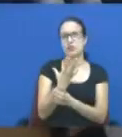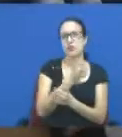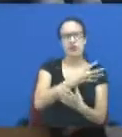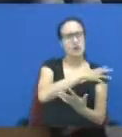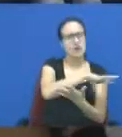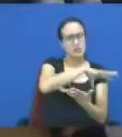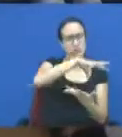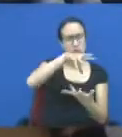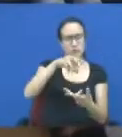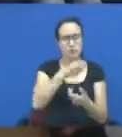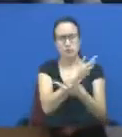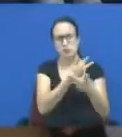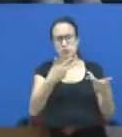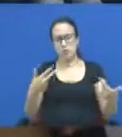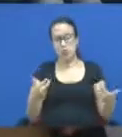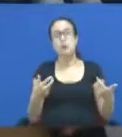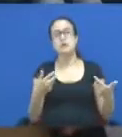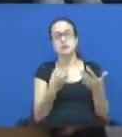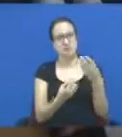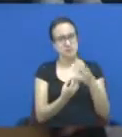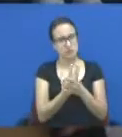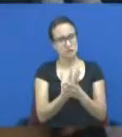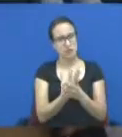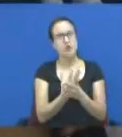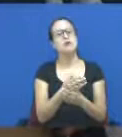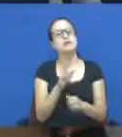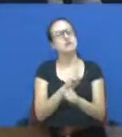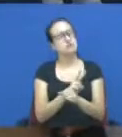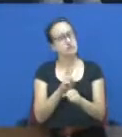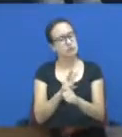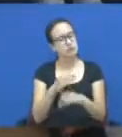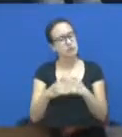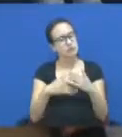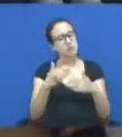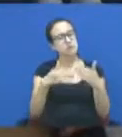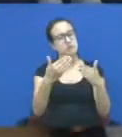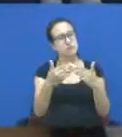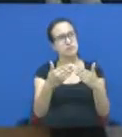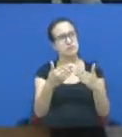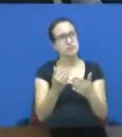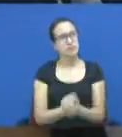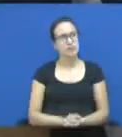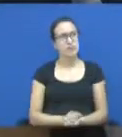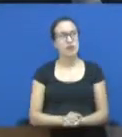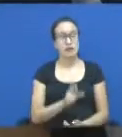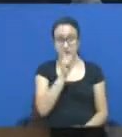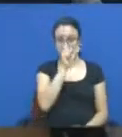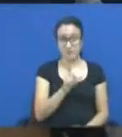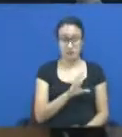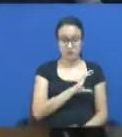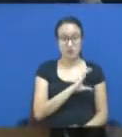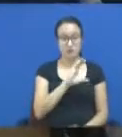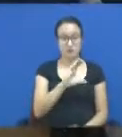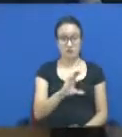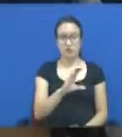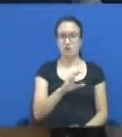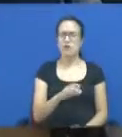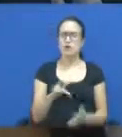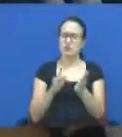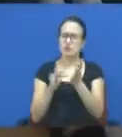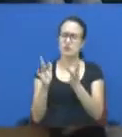de todas as coisas. O cristão também dá a César o que é de César. Jesus concordou com a existência e necessidade